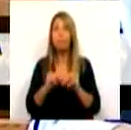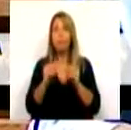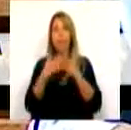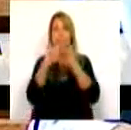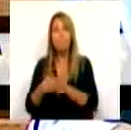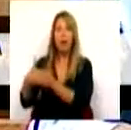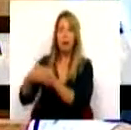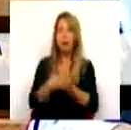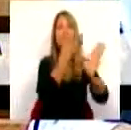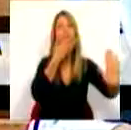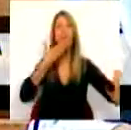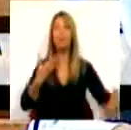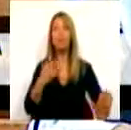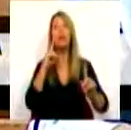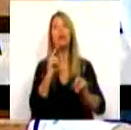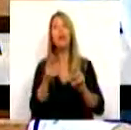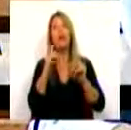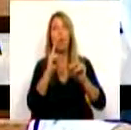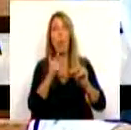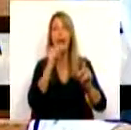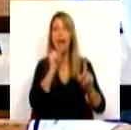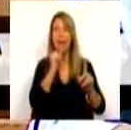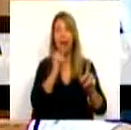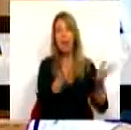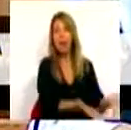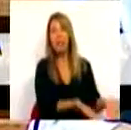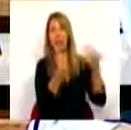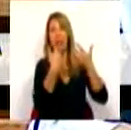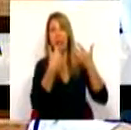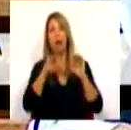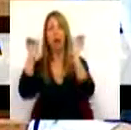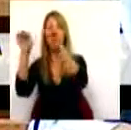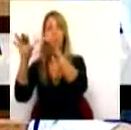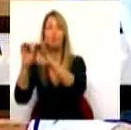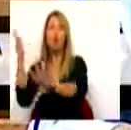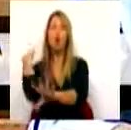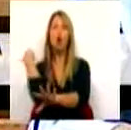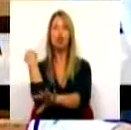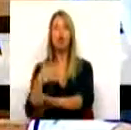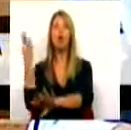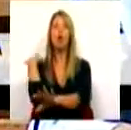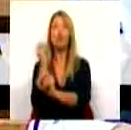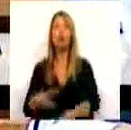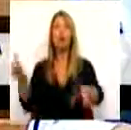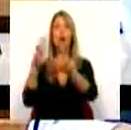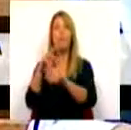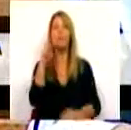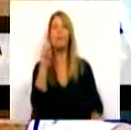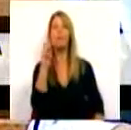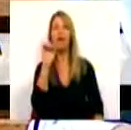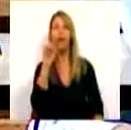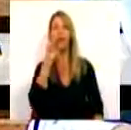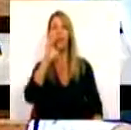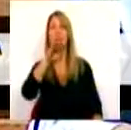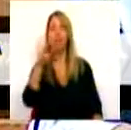Aveiro para instalar na costa, para depositar na costa entre a Costa Nova e a Vagueira. Último